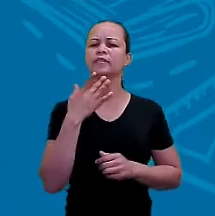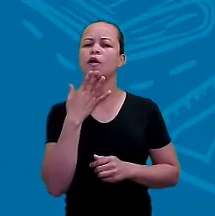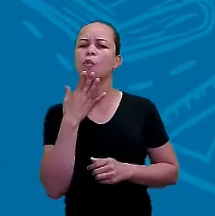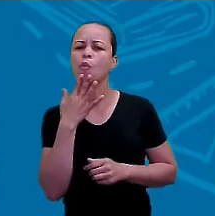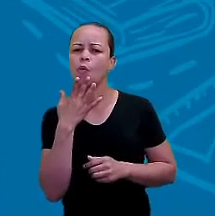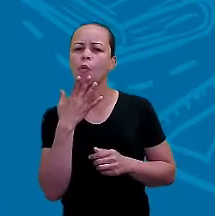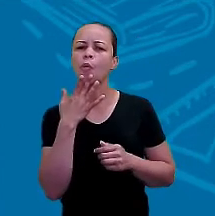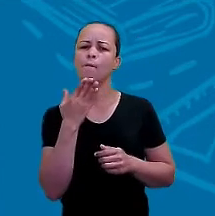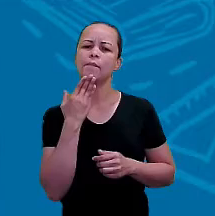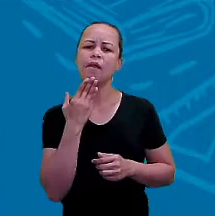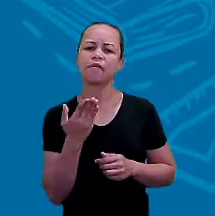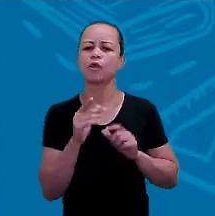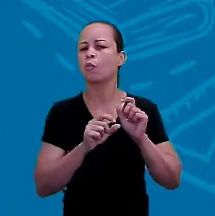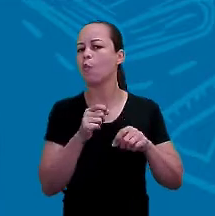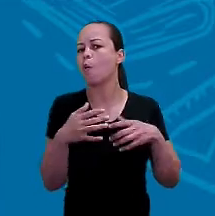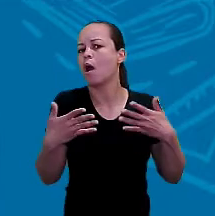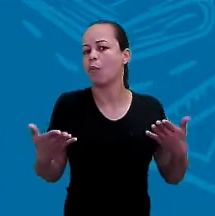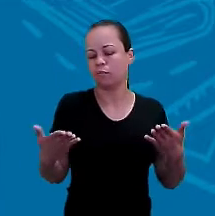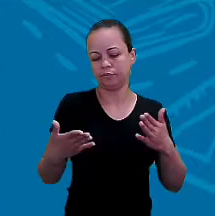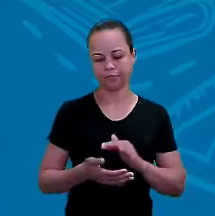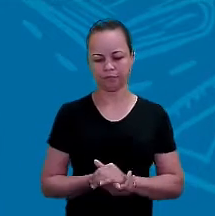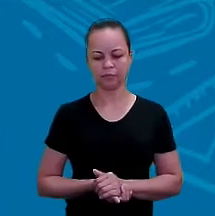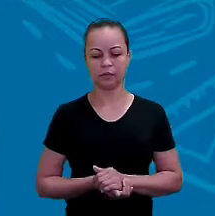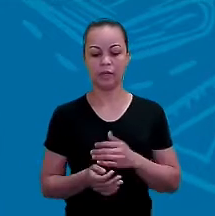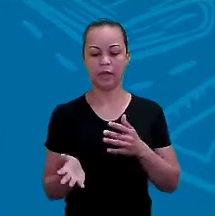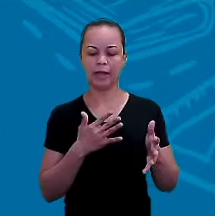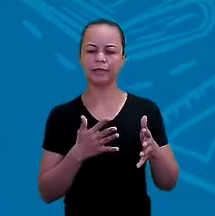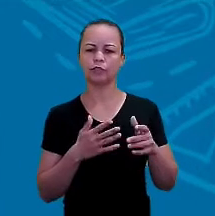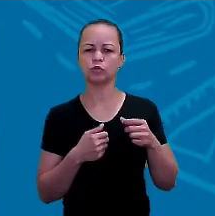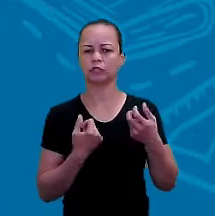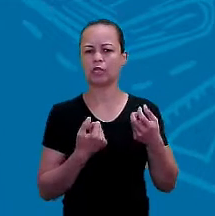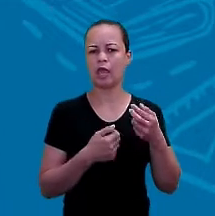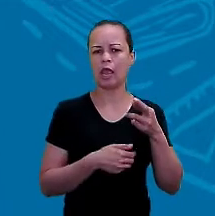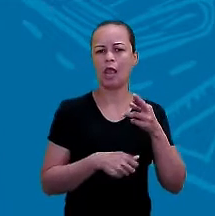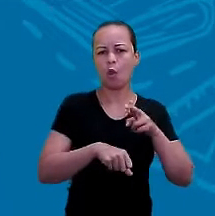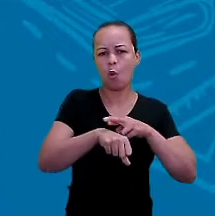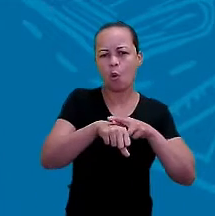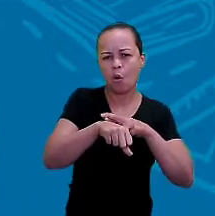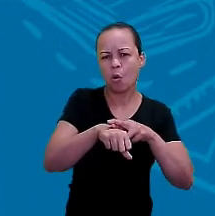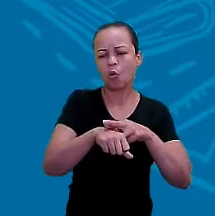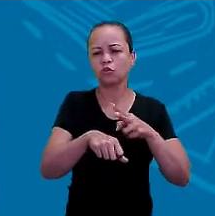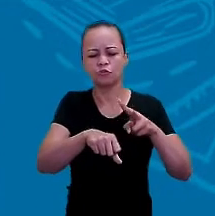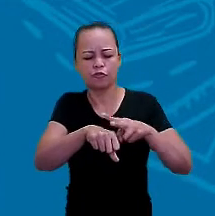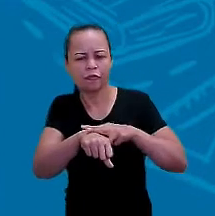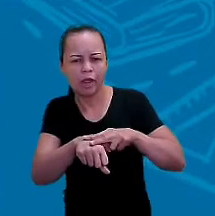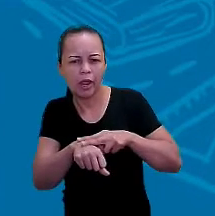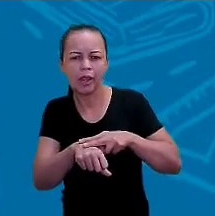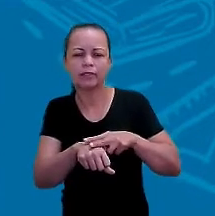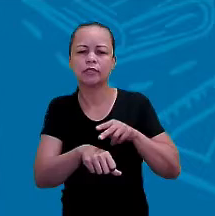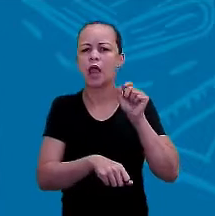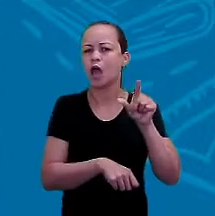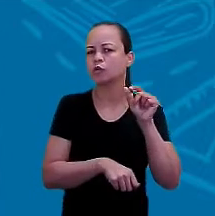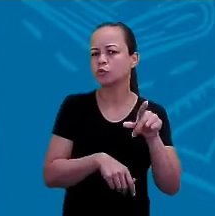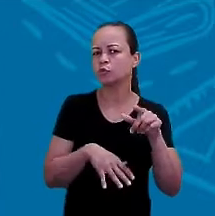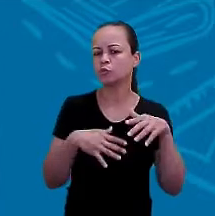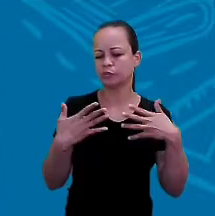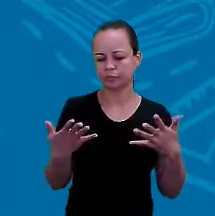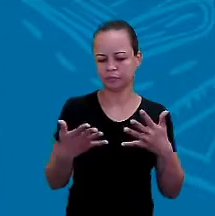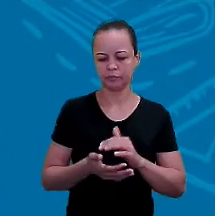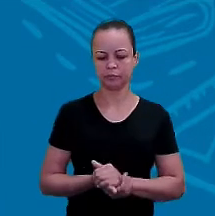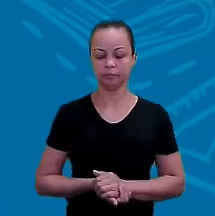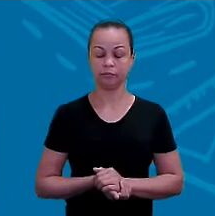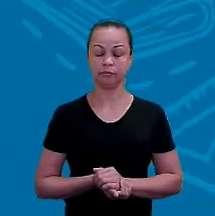roxo, laranja, verde ou azul, tá? E aí,